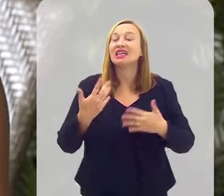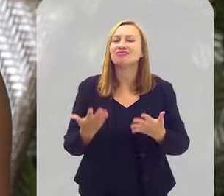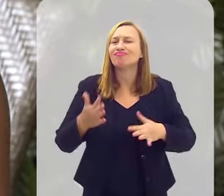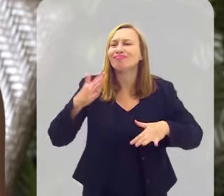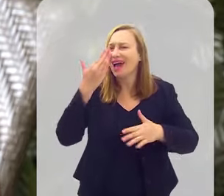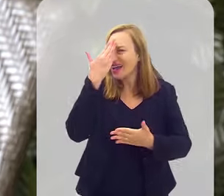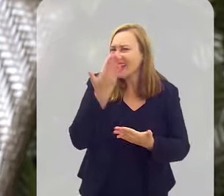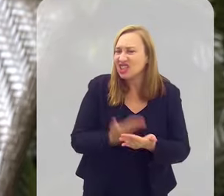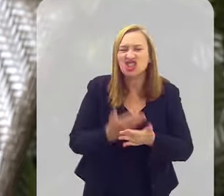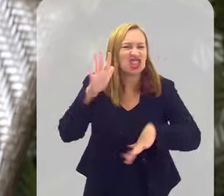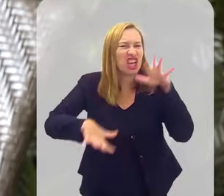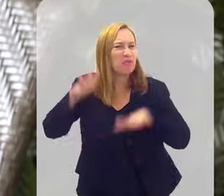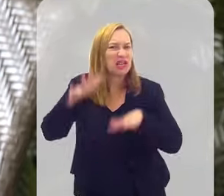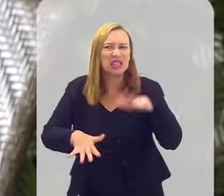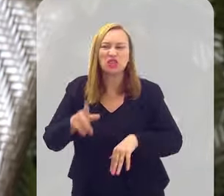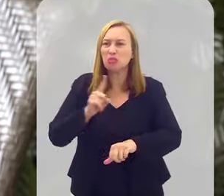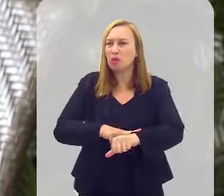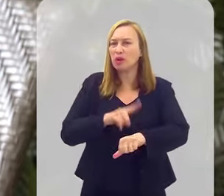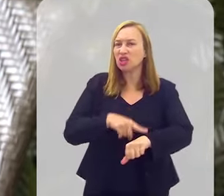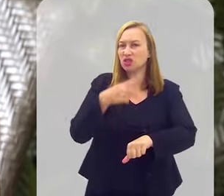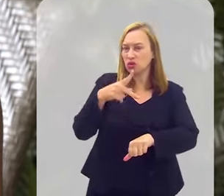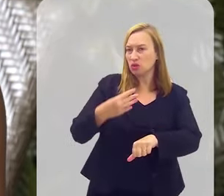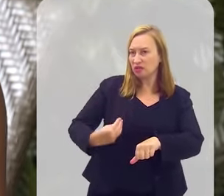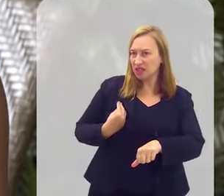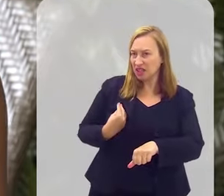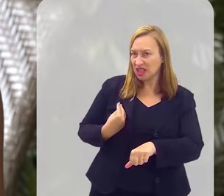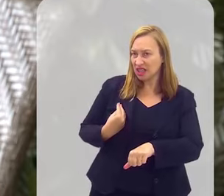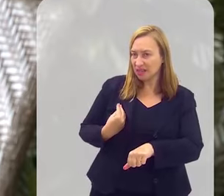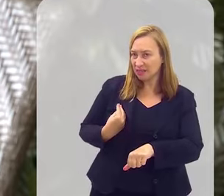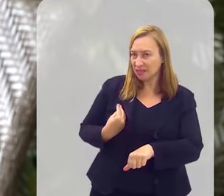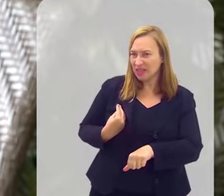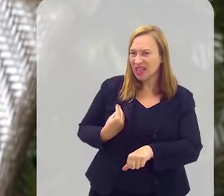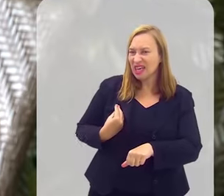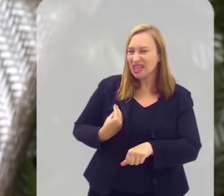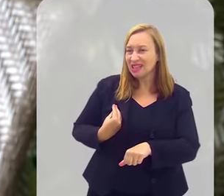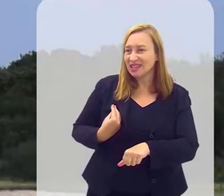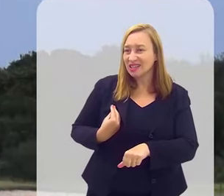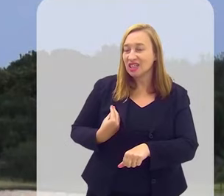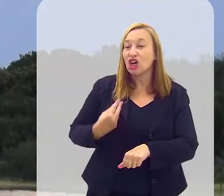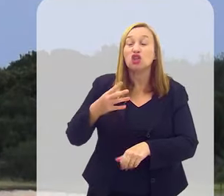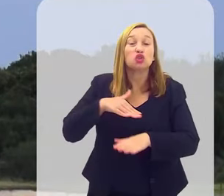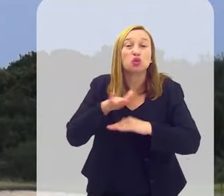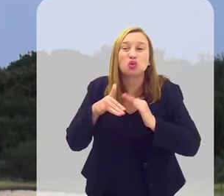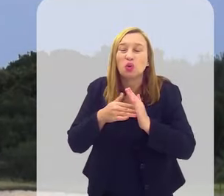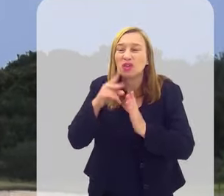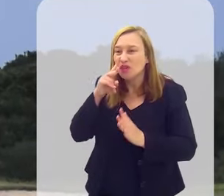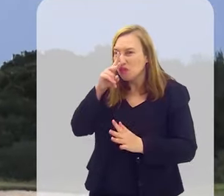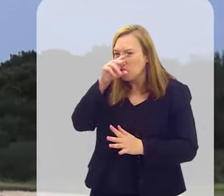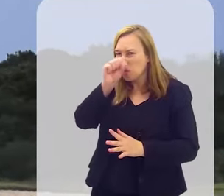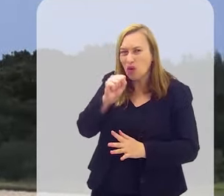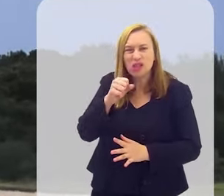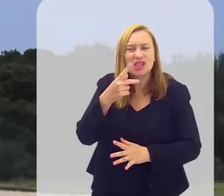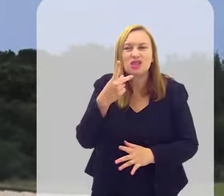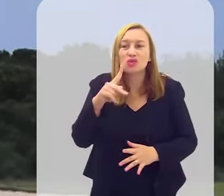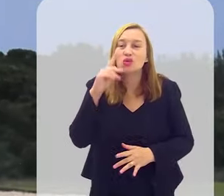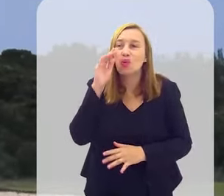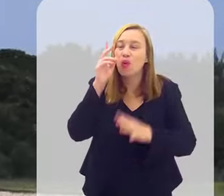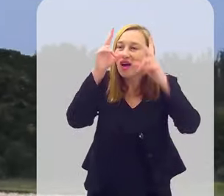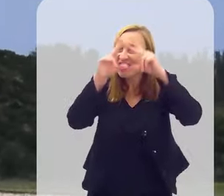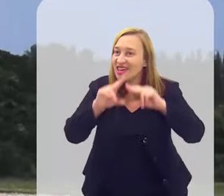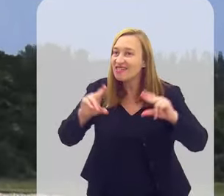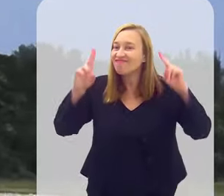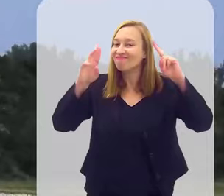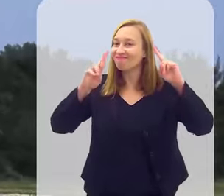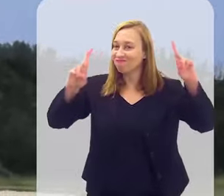nele independente do momento que você está passando na sua vida deposite todas as suas forças a tua